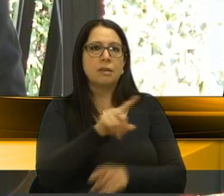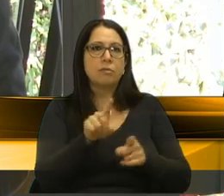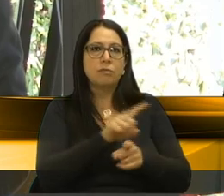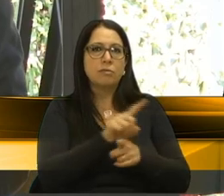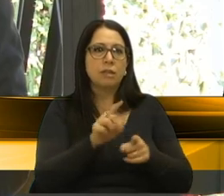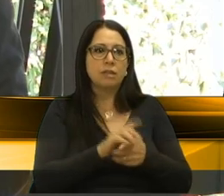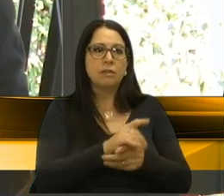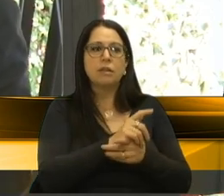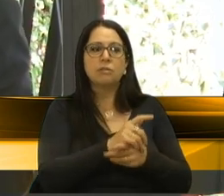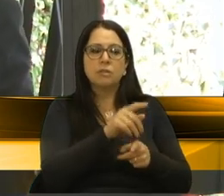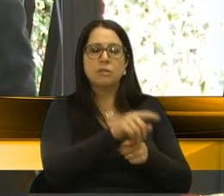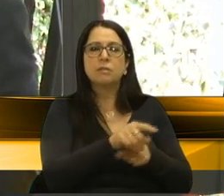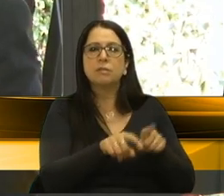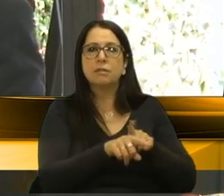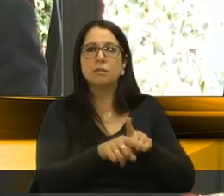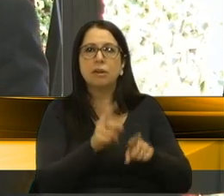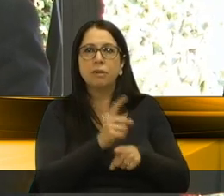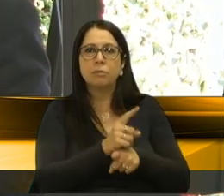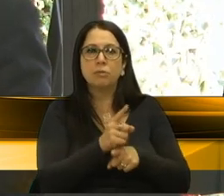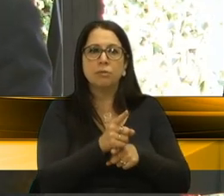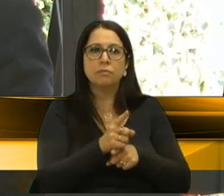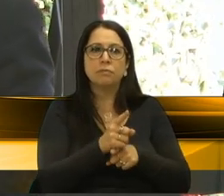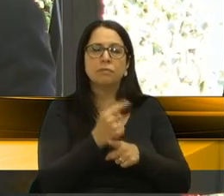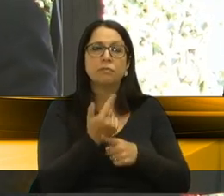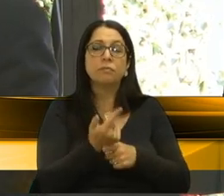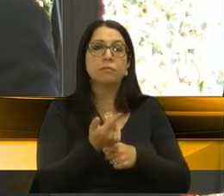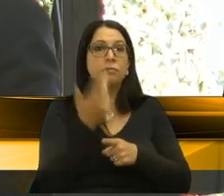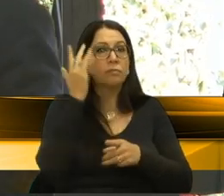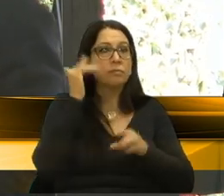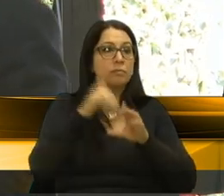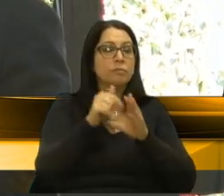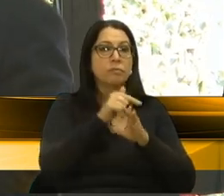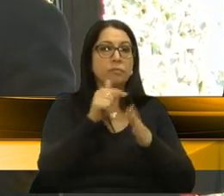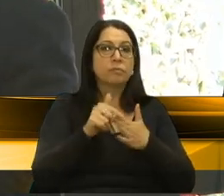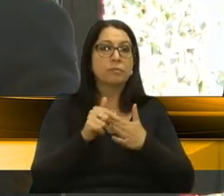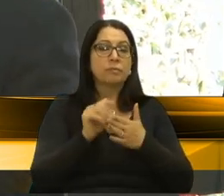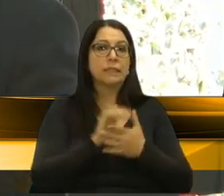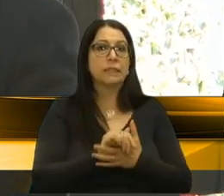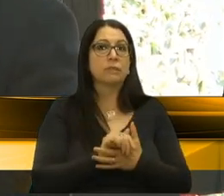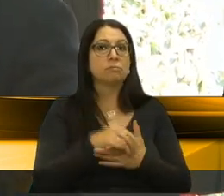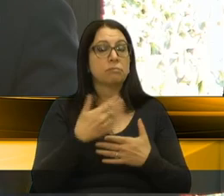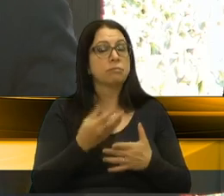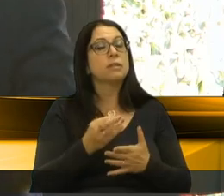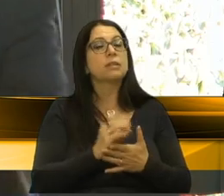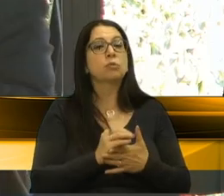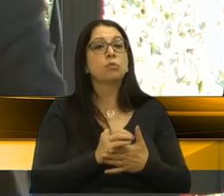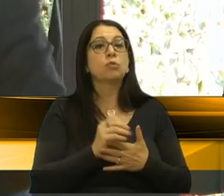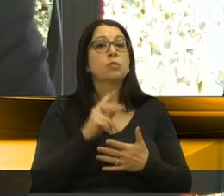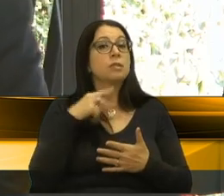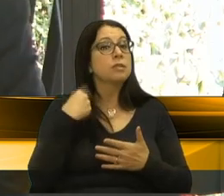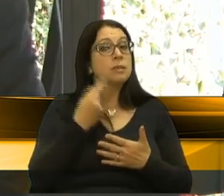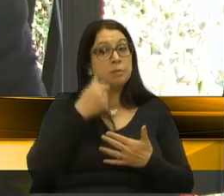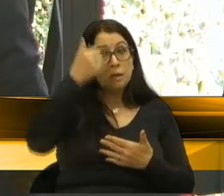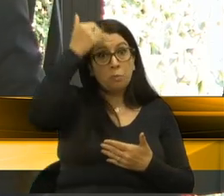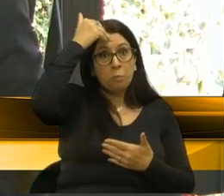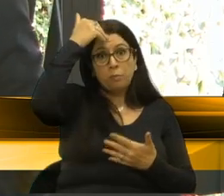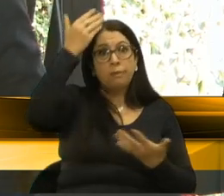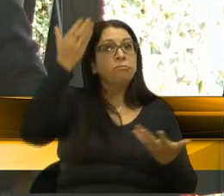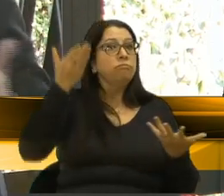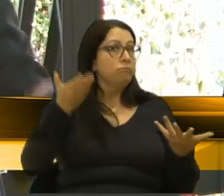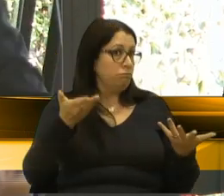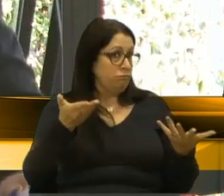em quem votar, mas assim, eu sabia em quem não votar. Nele, não. Então, nós temos que aguentar isso aí agora,